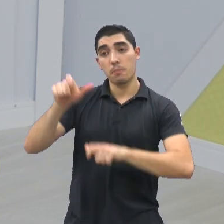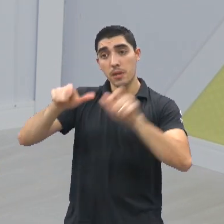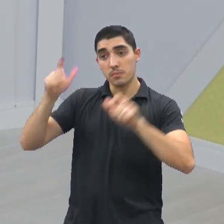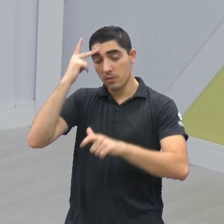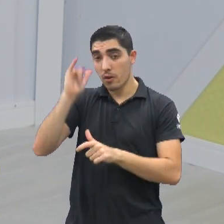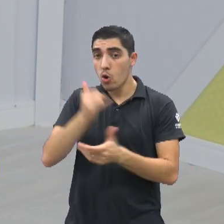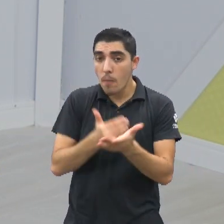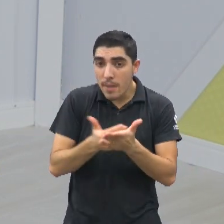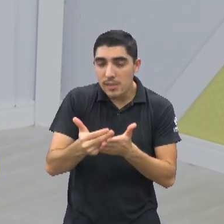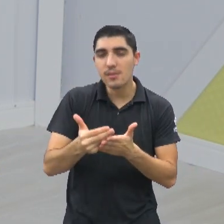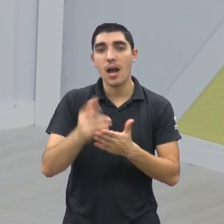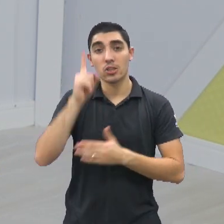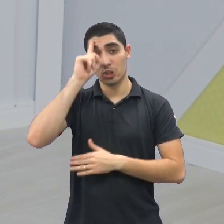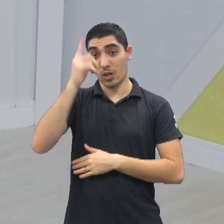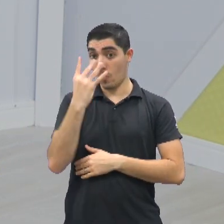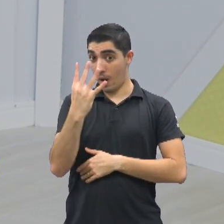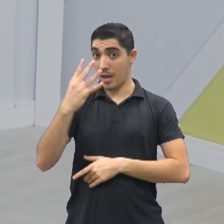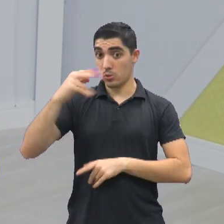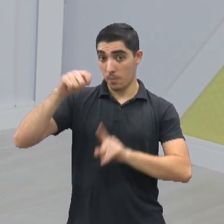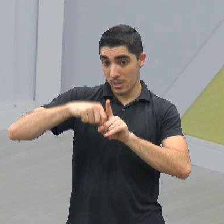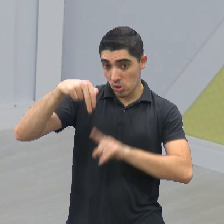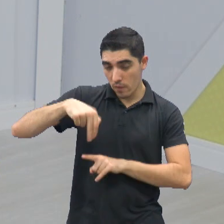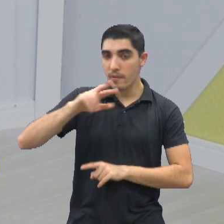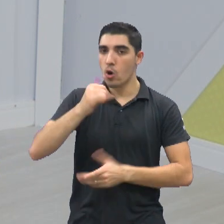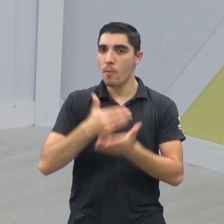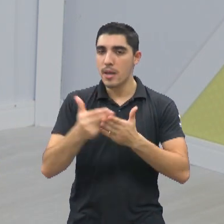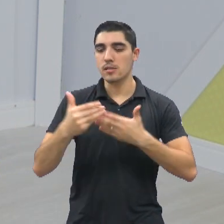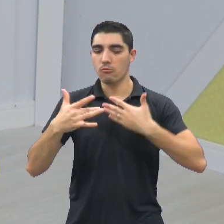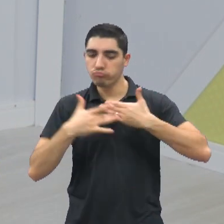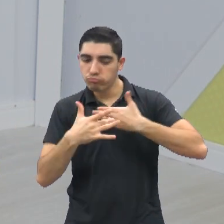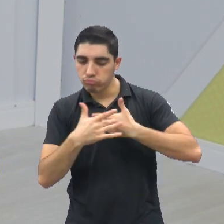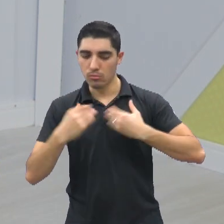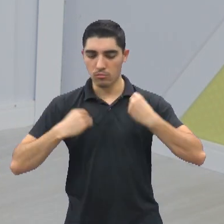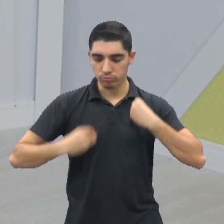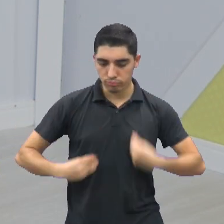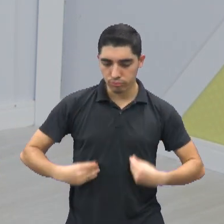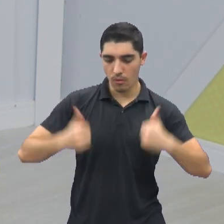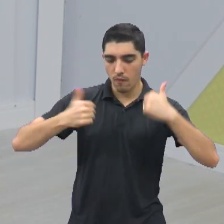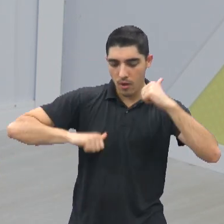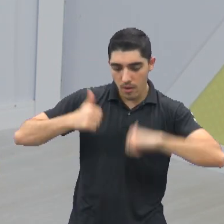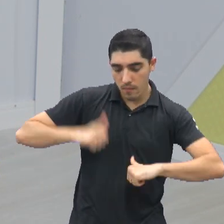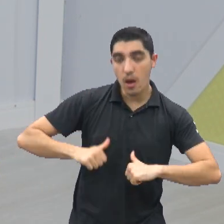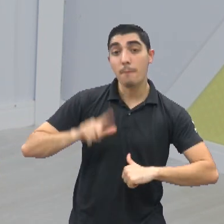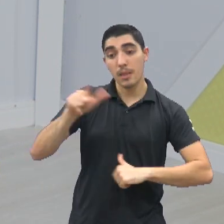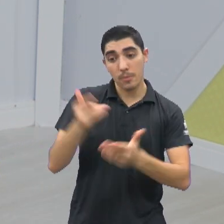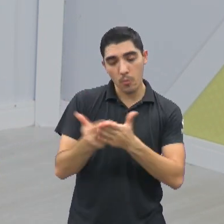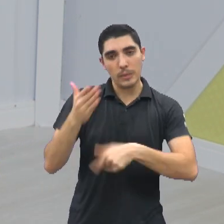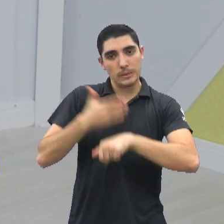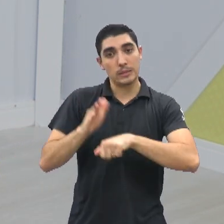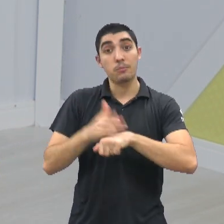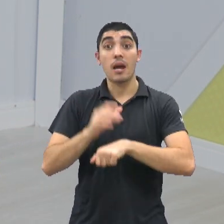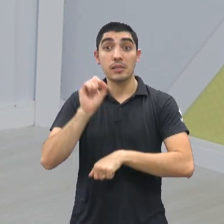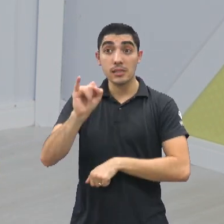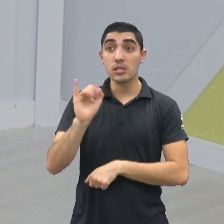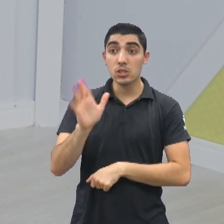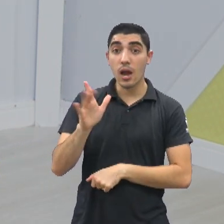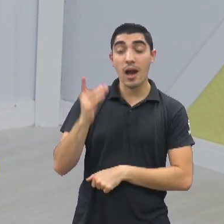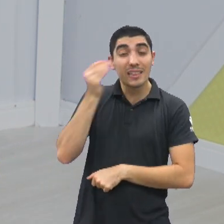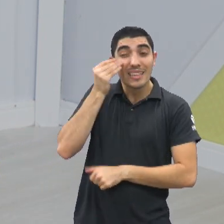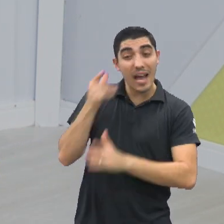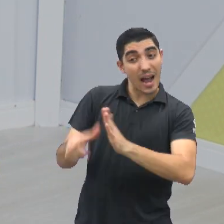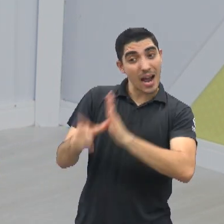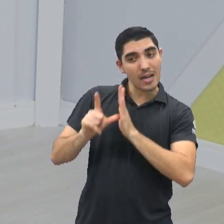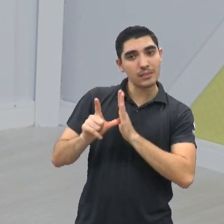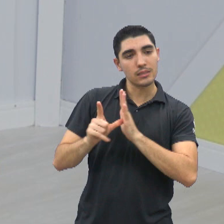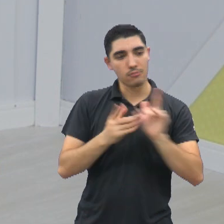exames médicos Aquela aquele todo o lance protocolar para depois de fato começarem a treinar e se possível a gente vai trazer o Moacir antes dessa apresentação